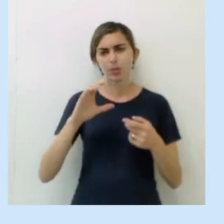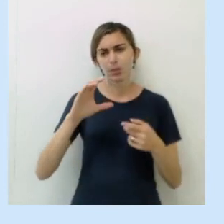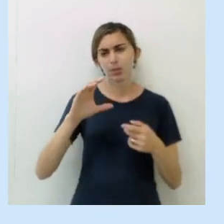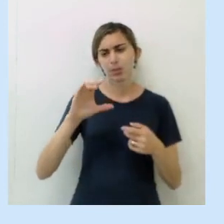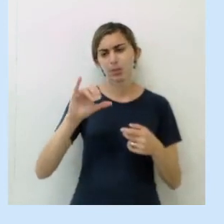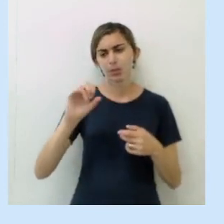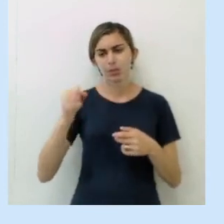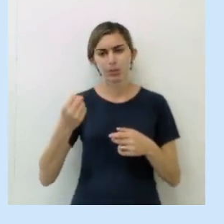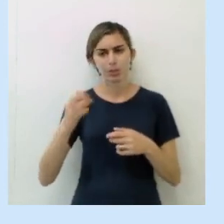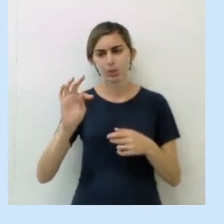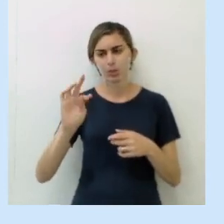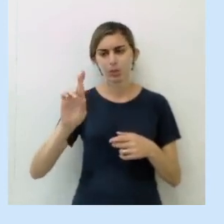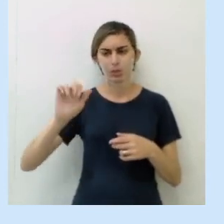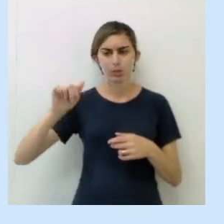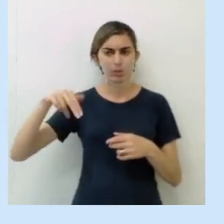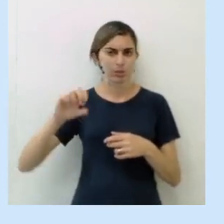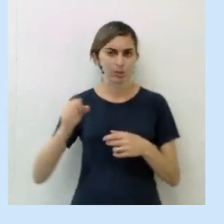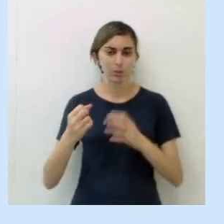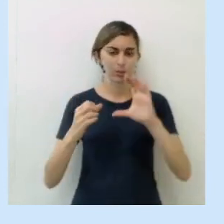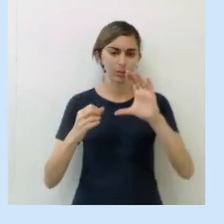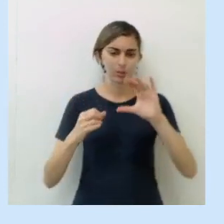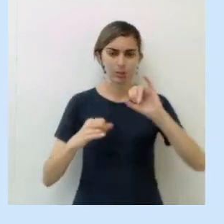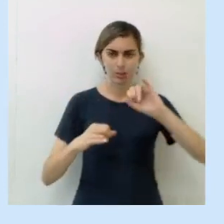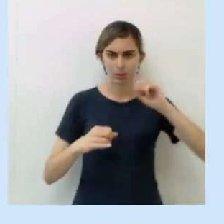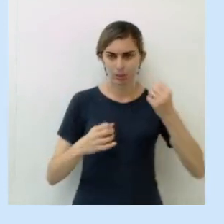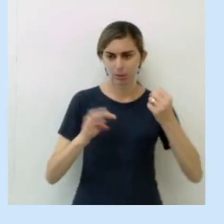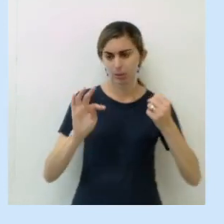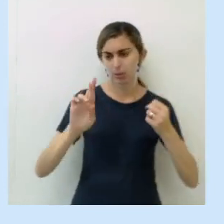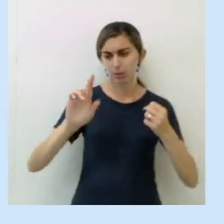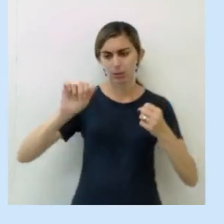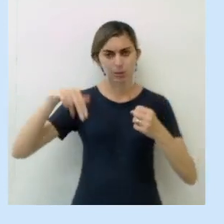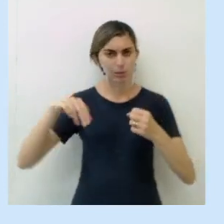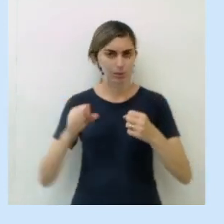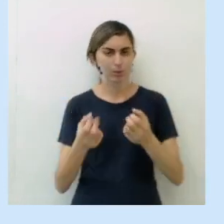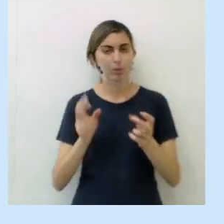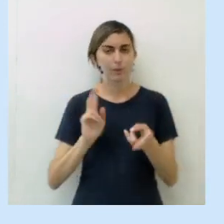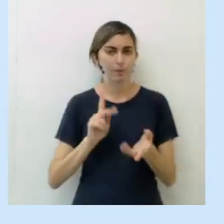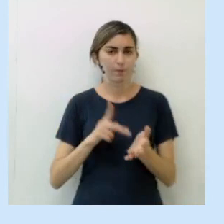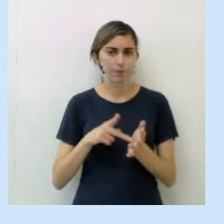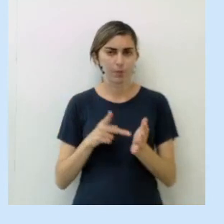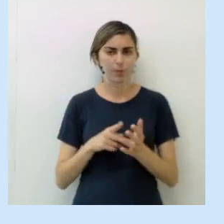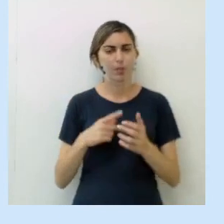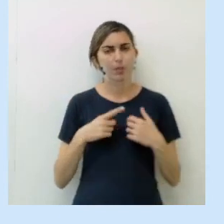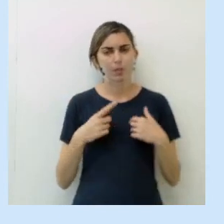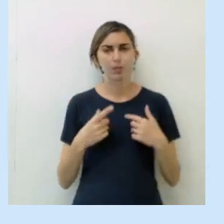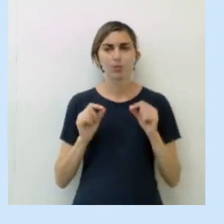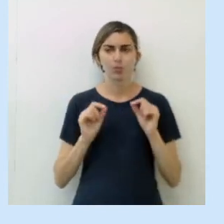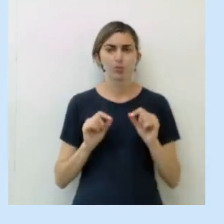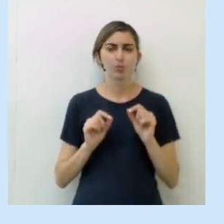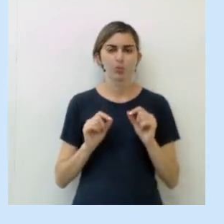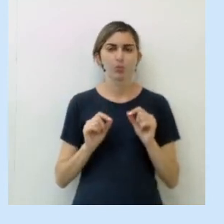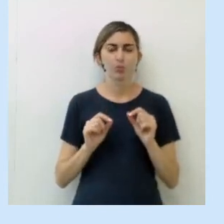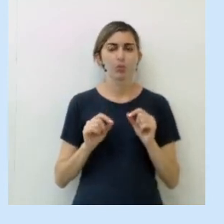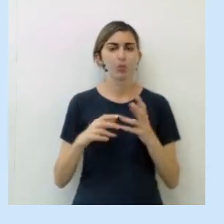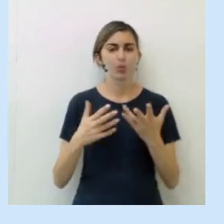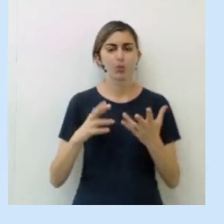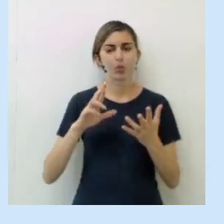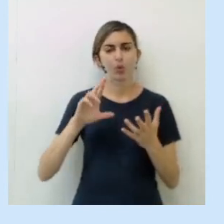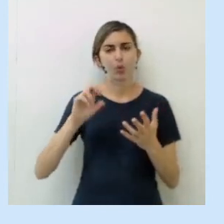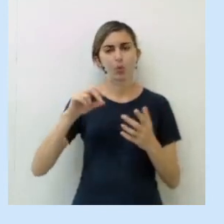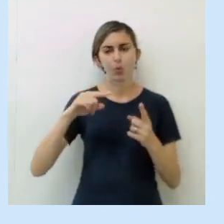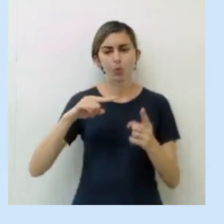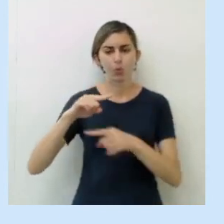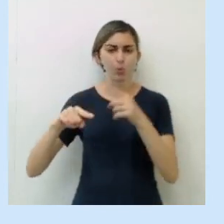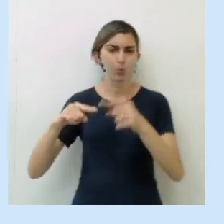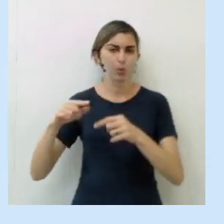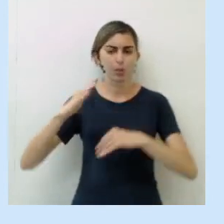cis-trans, cis, né, e trans, na verdade, a gente está se referindo à